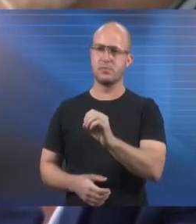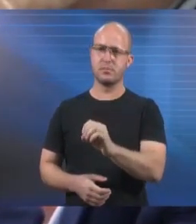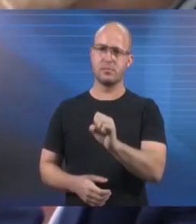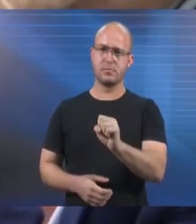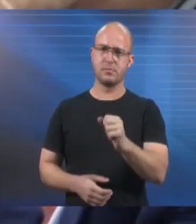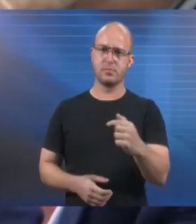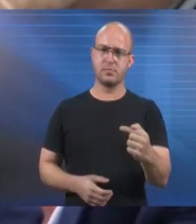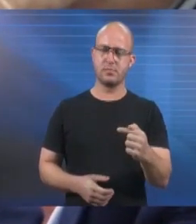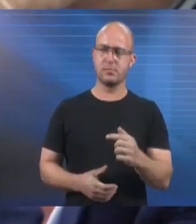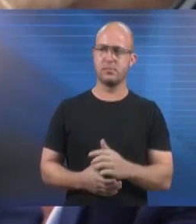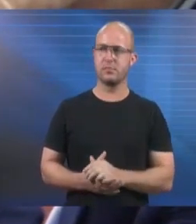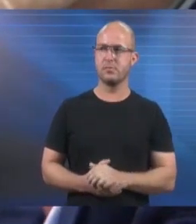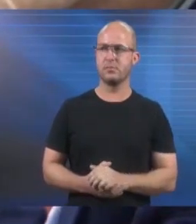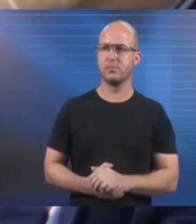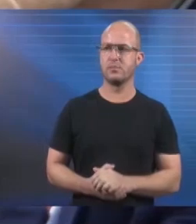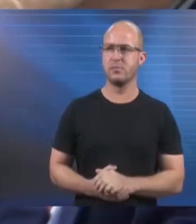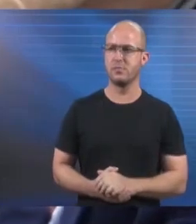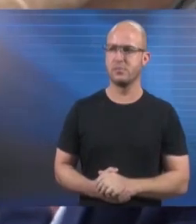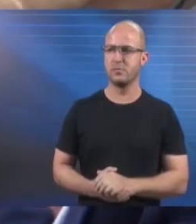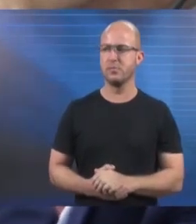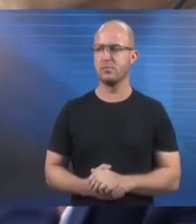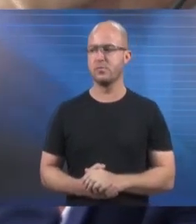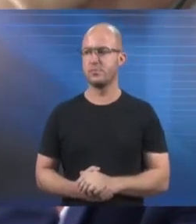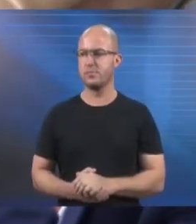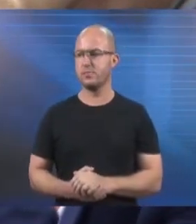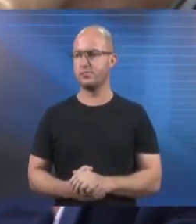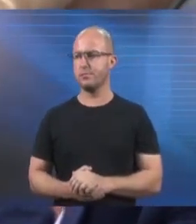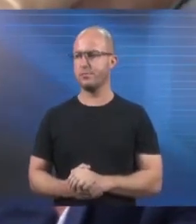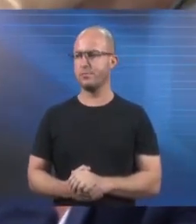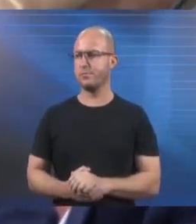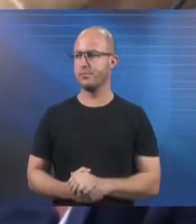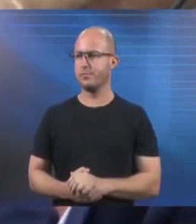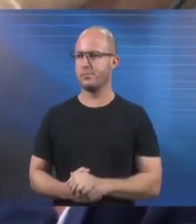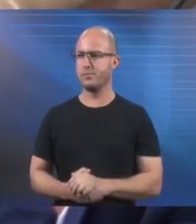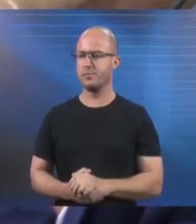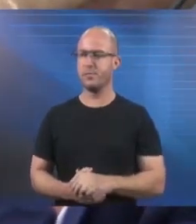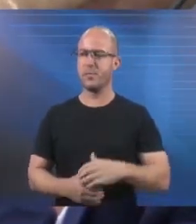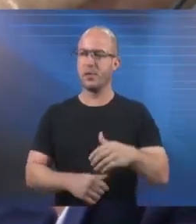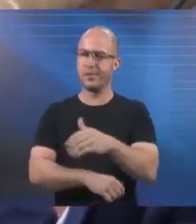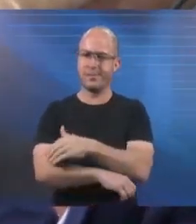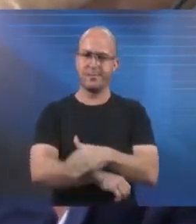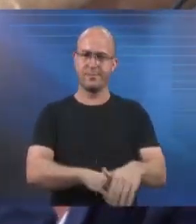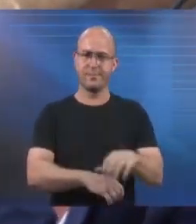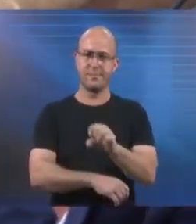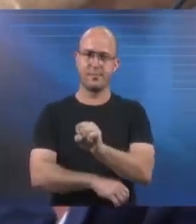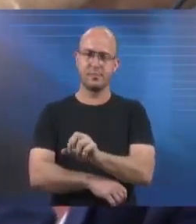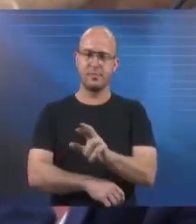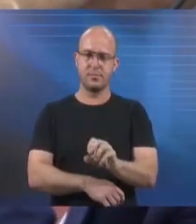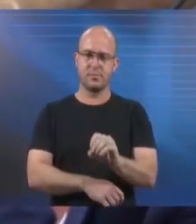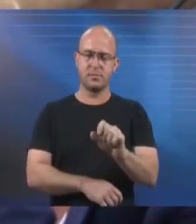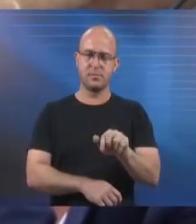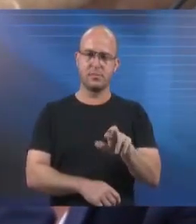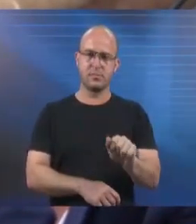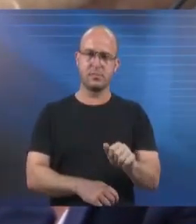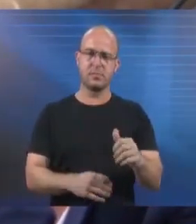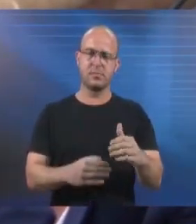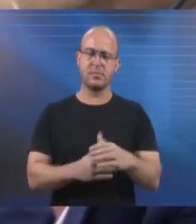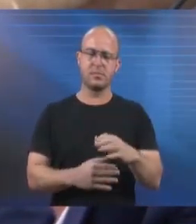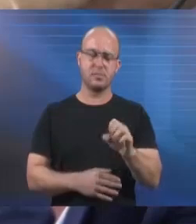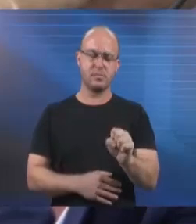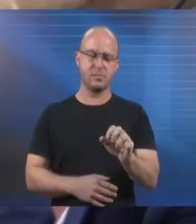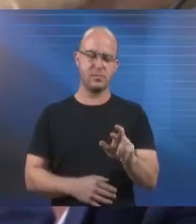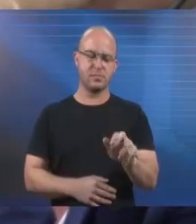087 na o asfalto que liga Serro Corá a Lagoa Nova em cima da S